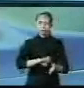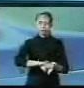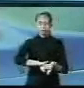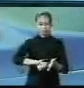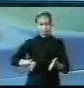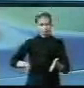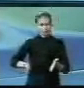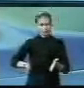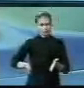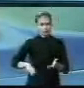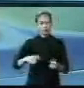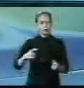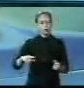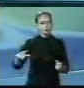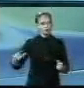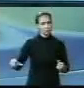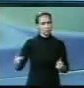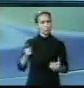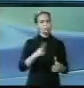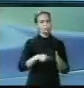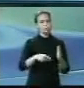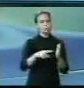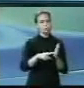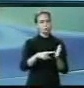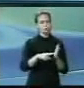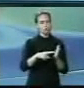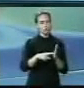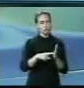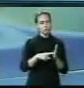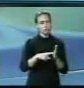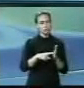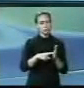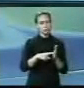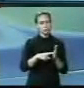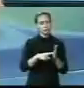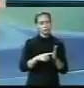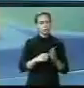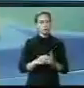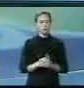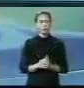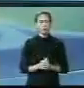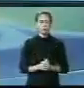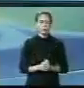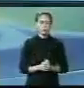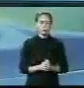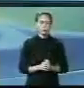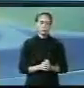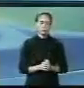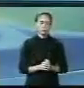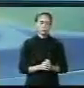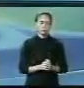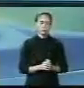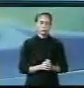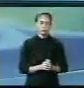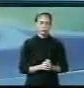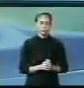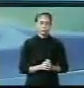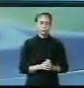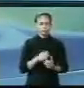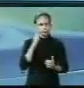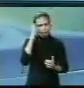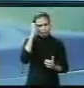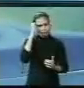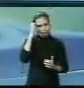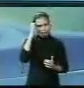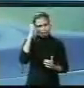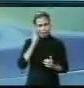menos, digamos assim, ele atua numa camada superior do modelo OSI. Ele não vai atuar lá na camada de rede como o firewall, certo?